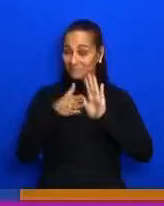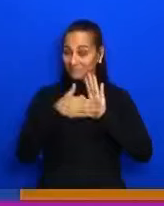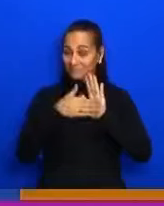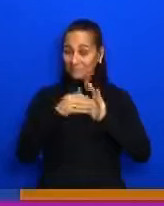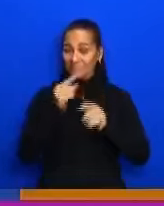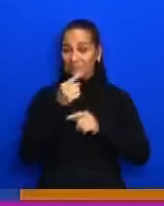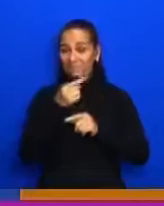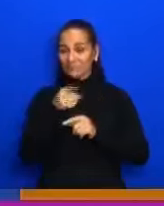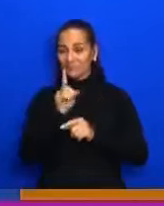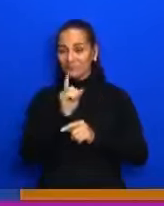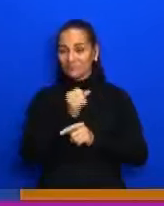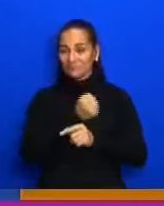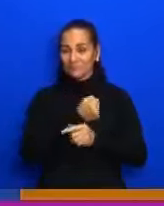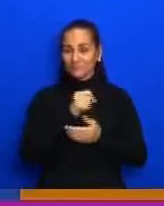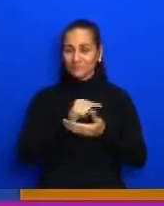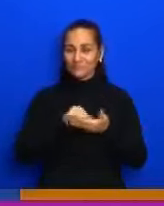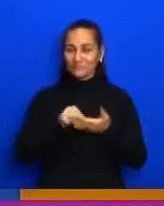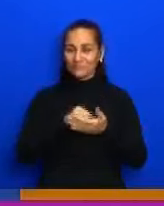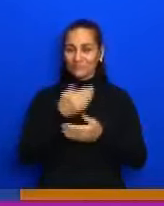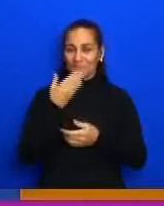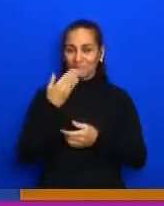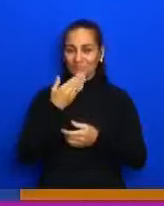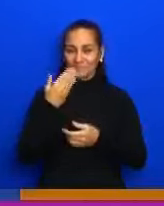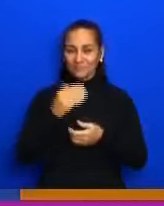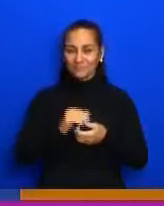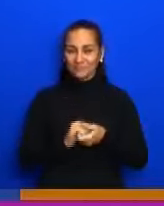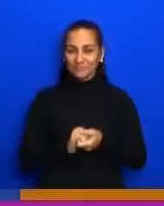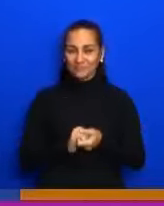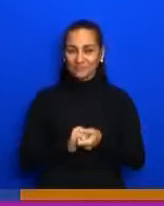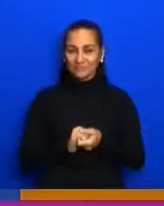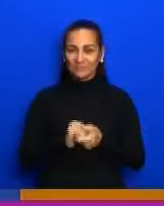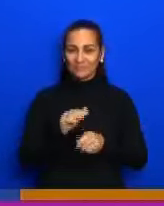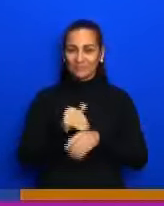aposta? O 15º e último número da Loto Fácil.